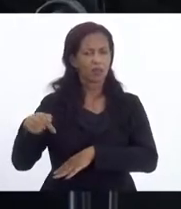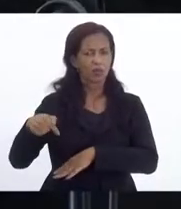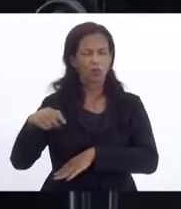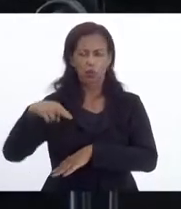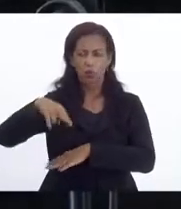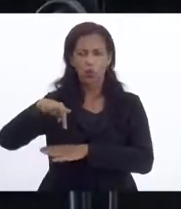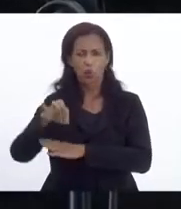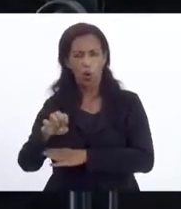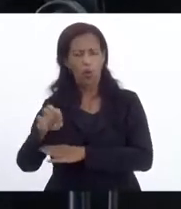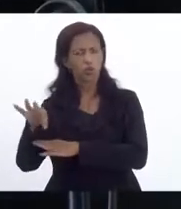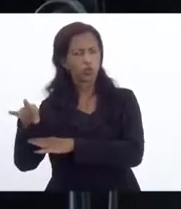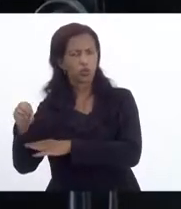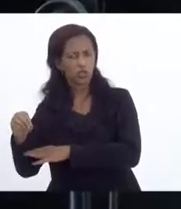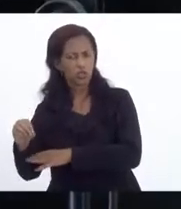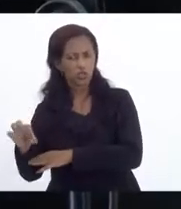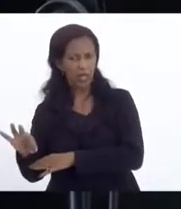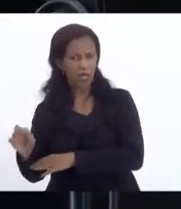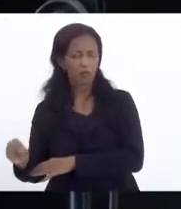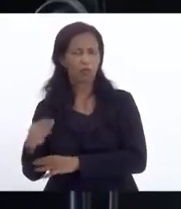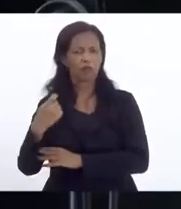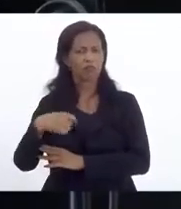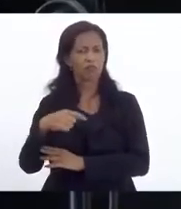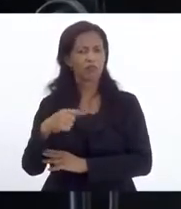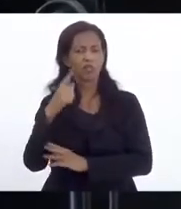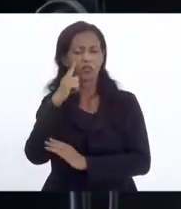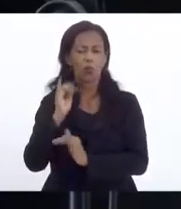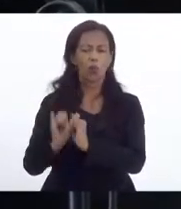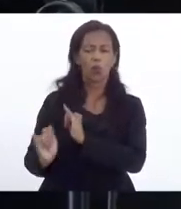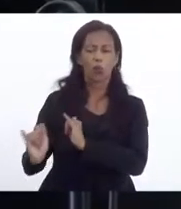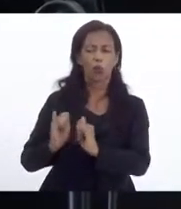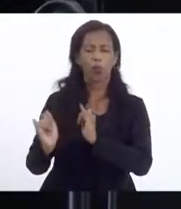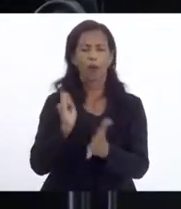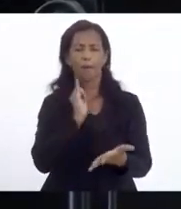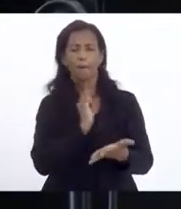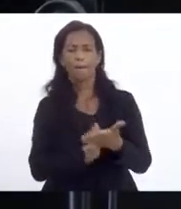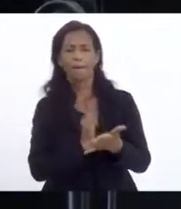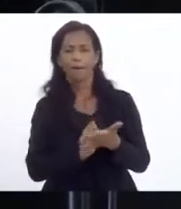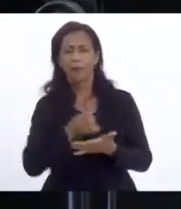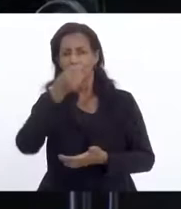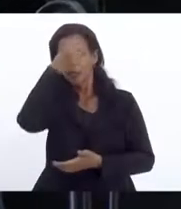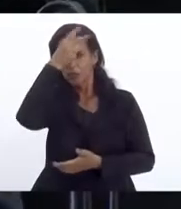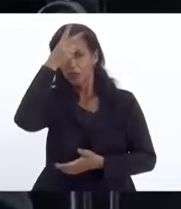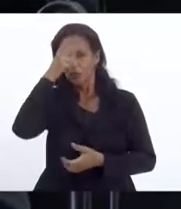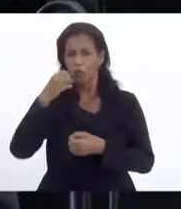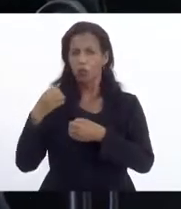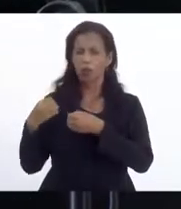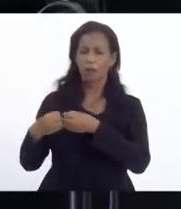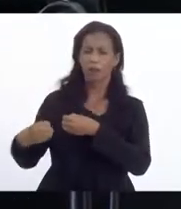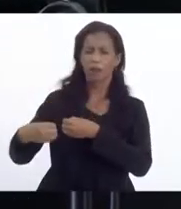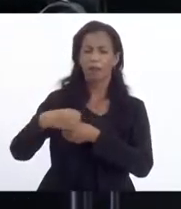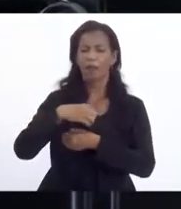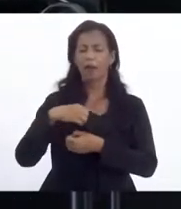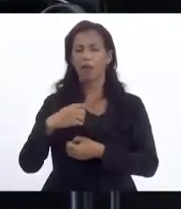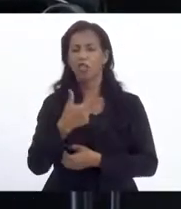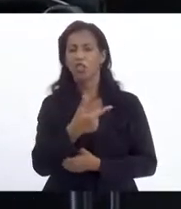para o Norte do Estado. Nós levantamos uns dados sobre a receita dos municípios aqui da região, e de 2012 a